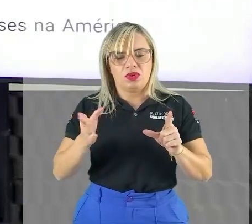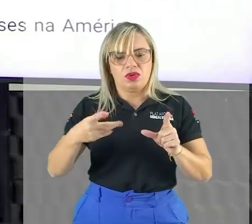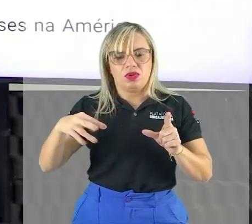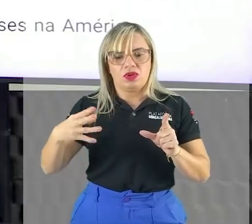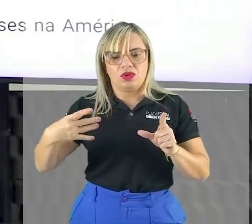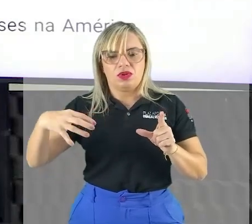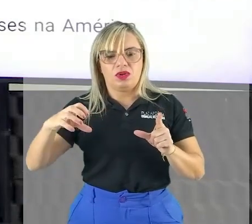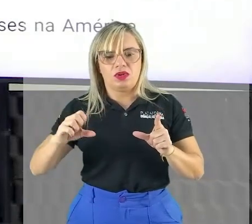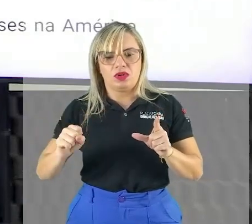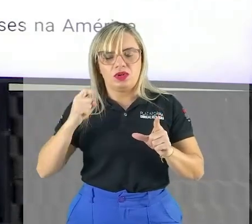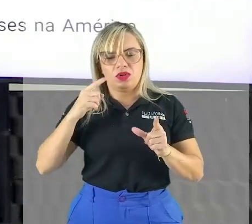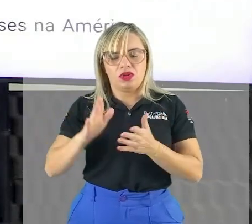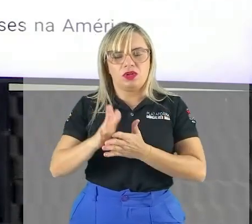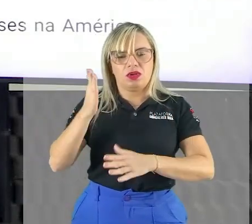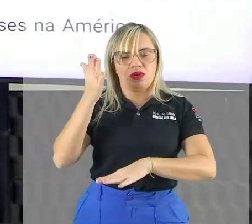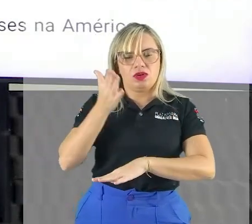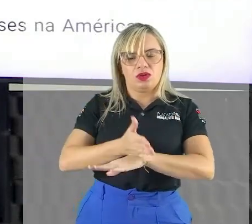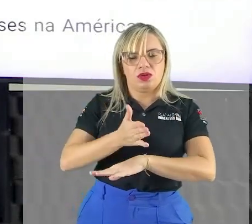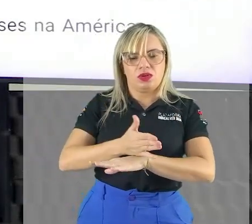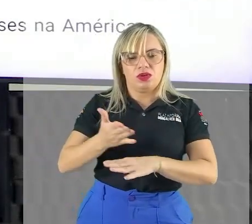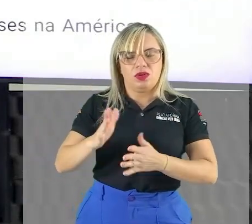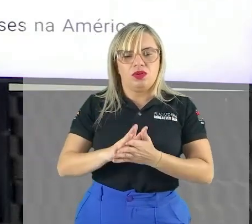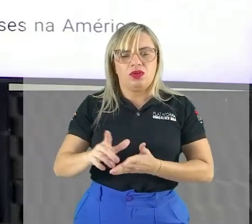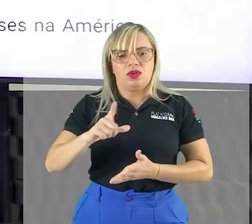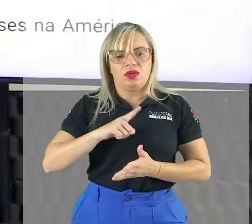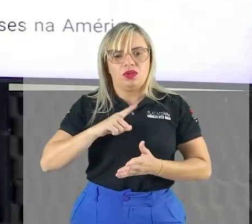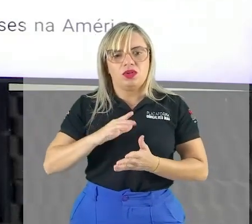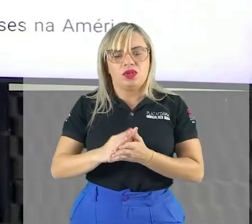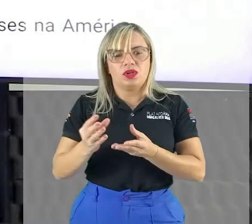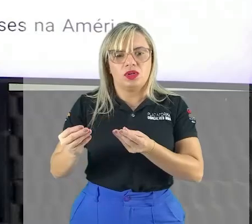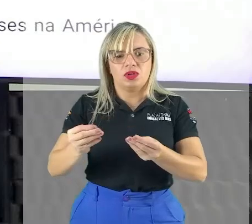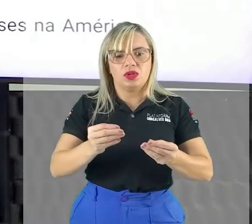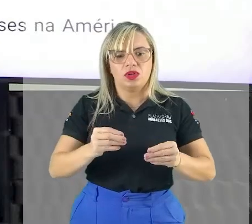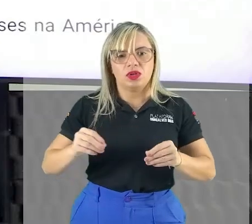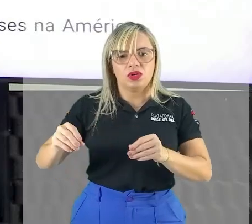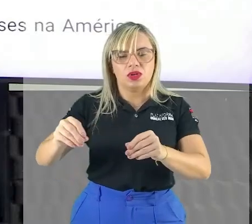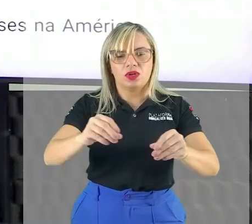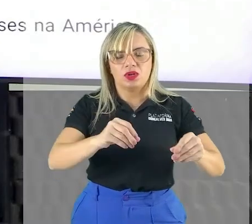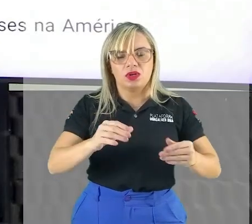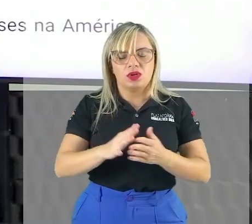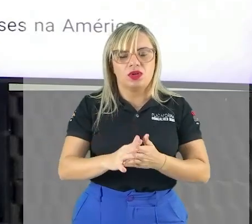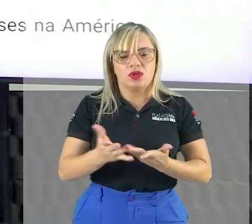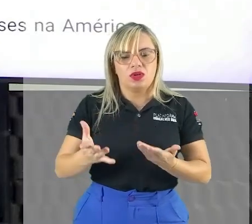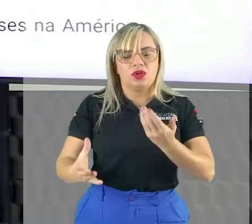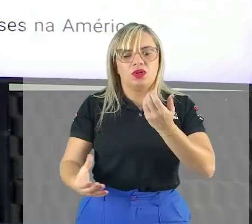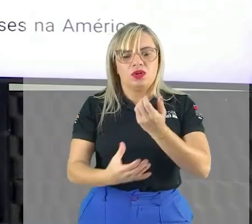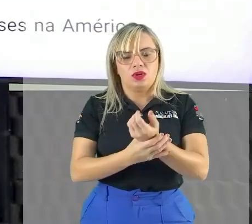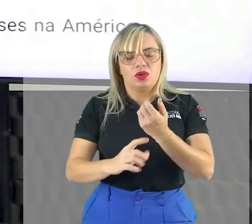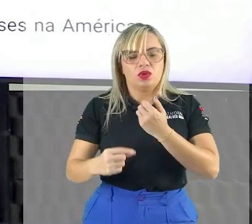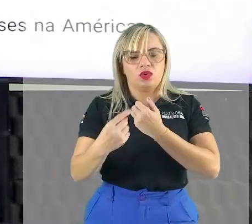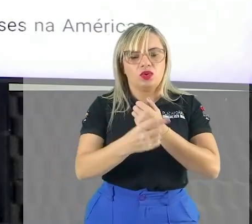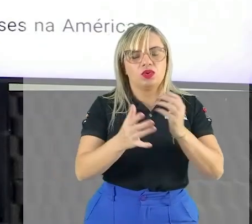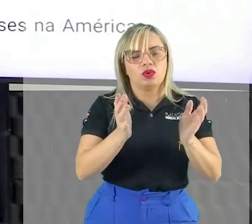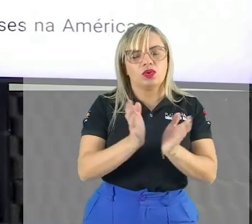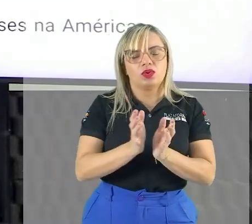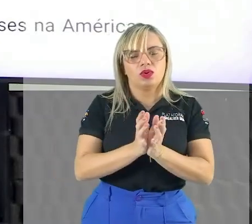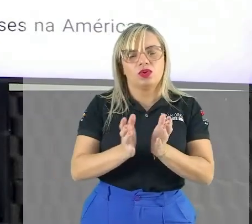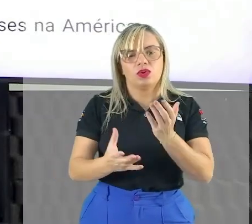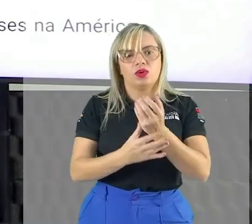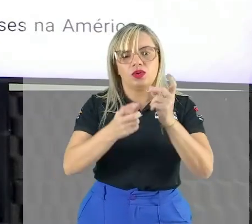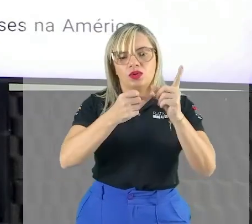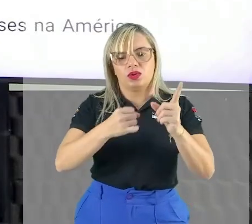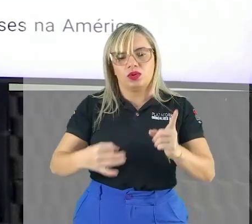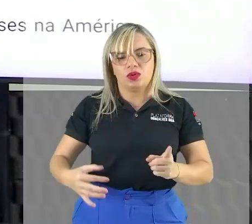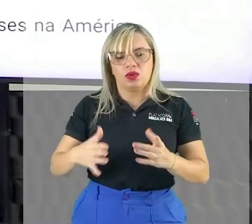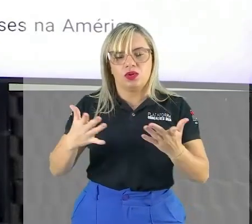na Idade Média. Um fornecia terra, outro fornecia proteção. Por isso, tem esses princípios que foram escritos aí nessa questão. Uma questão